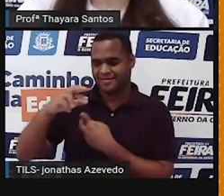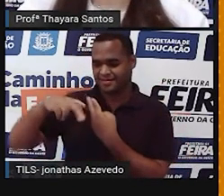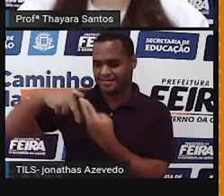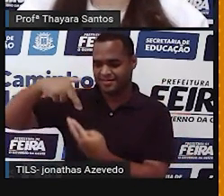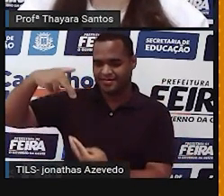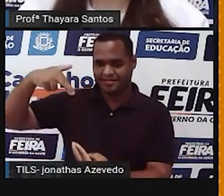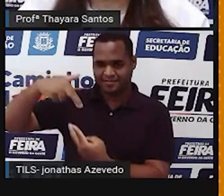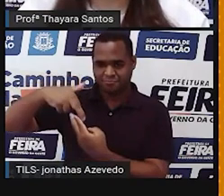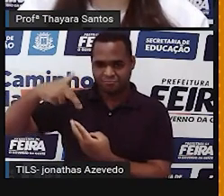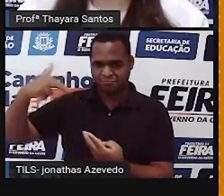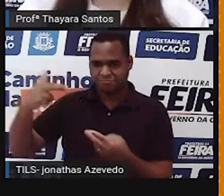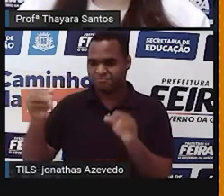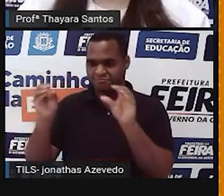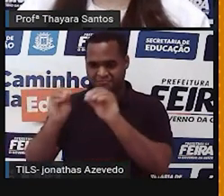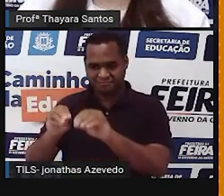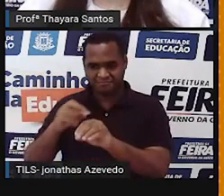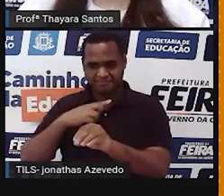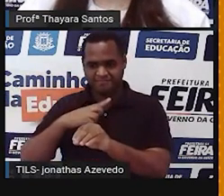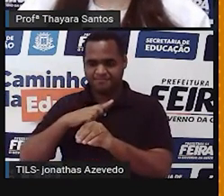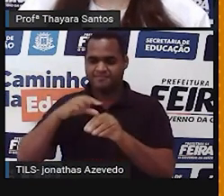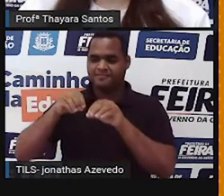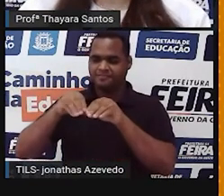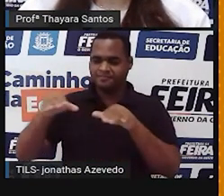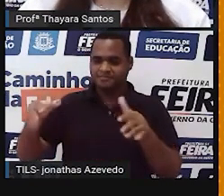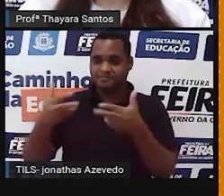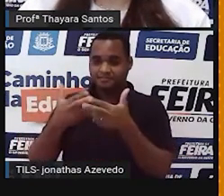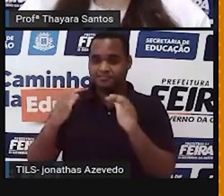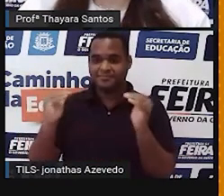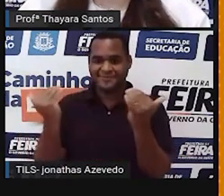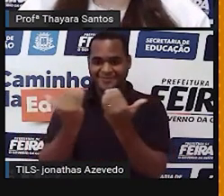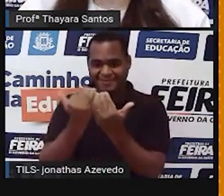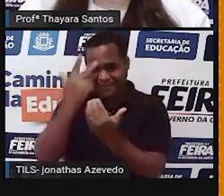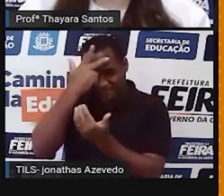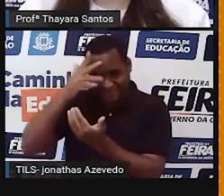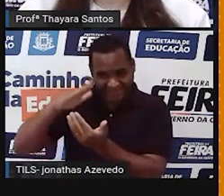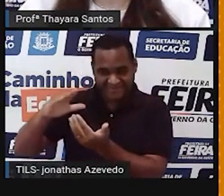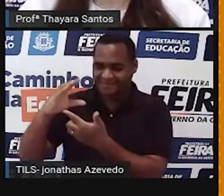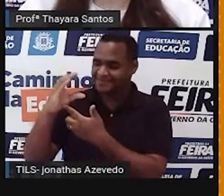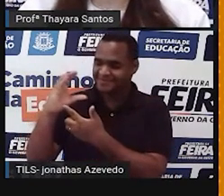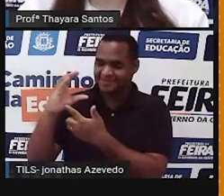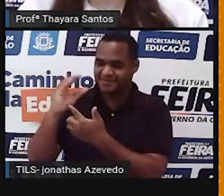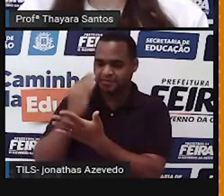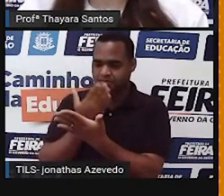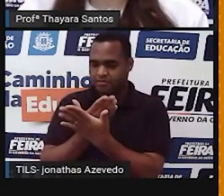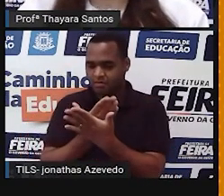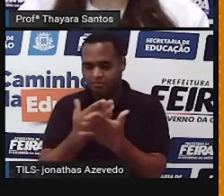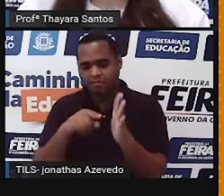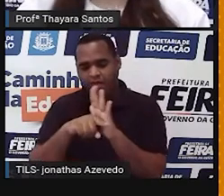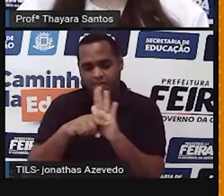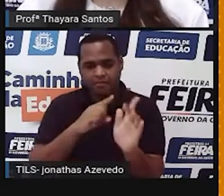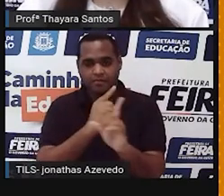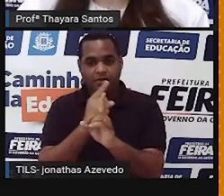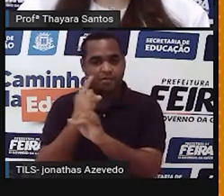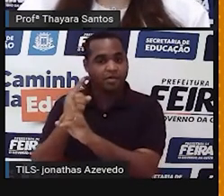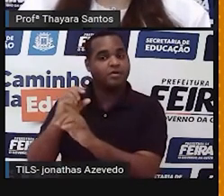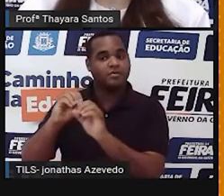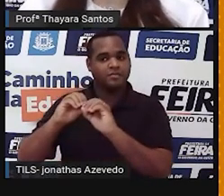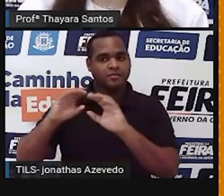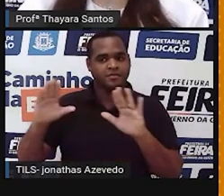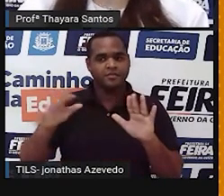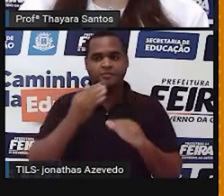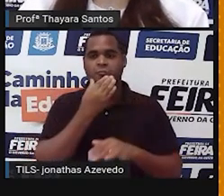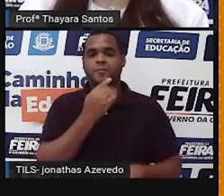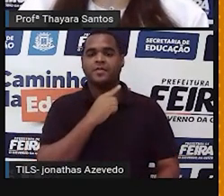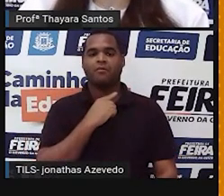né? Publicaram um artigo para mostrar para a comunidade científica na época as descobertas que eles tinham feito. E Mendel morreu